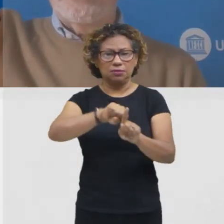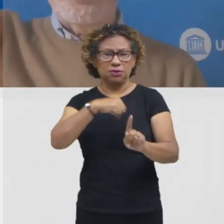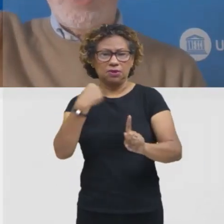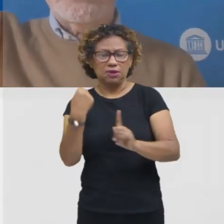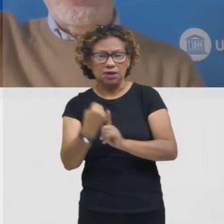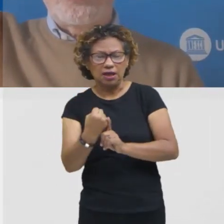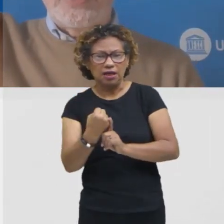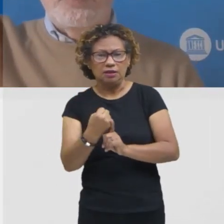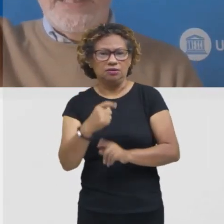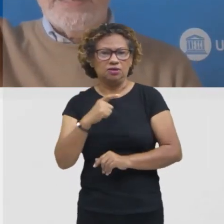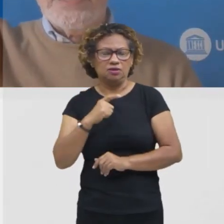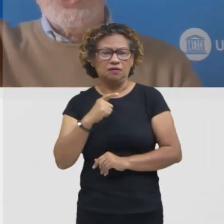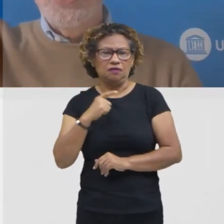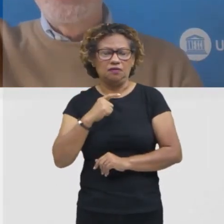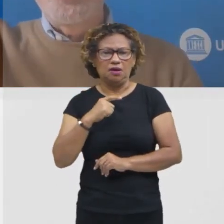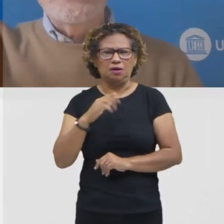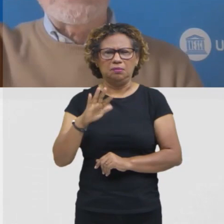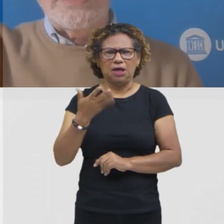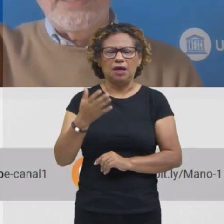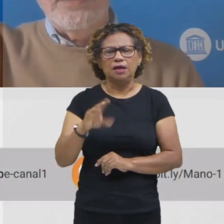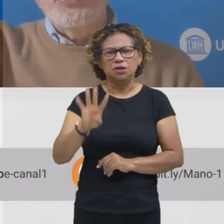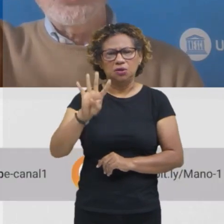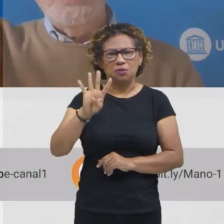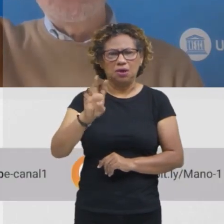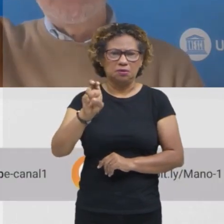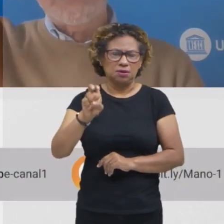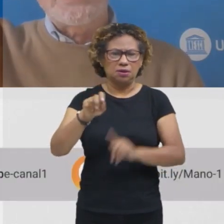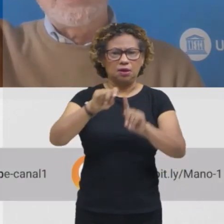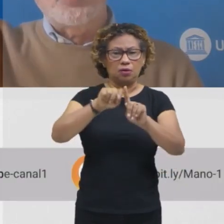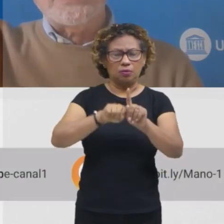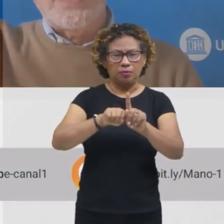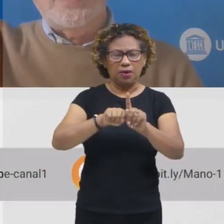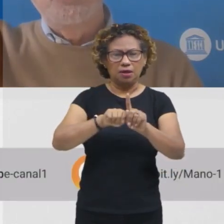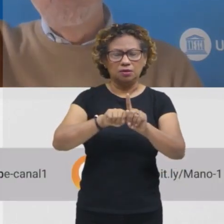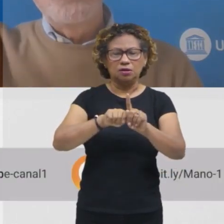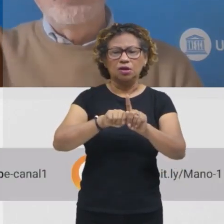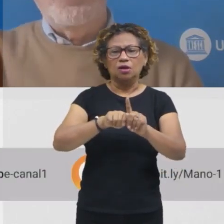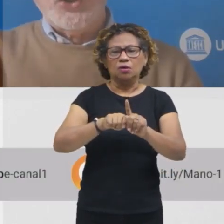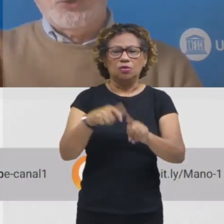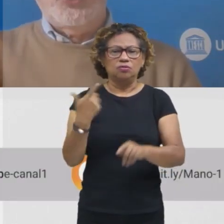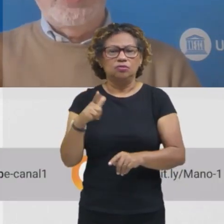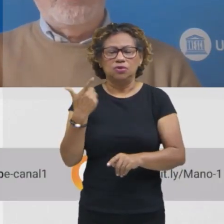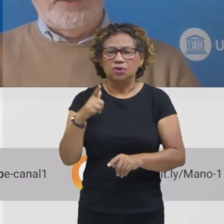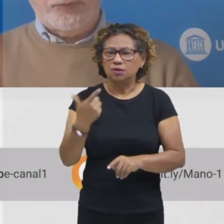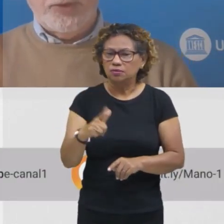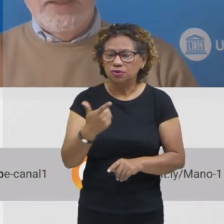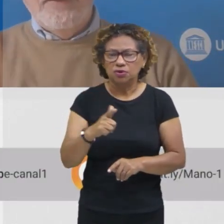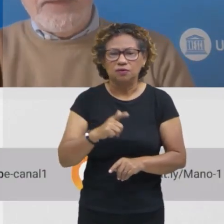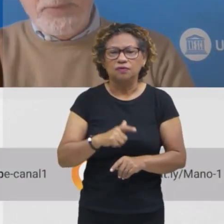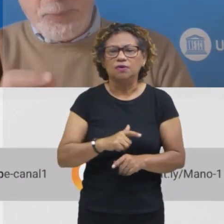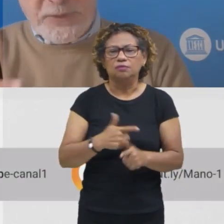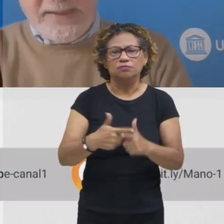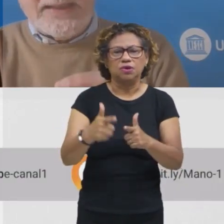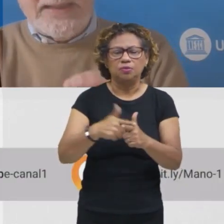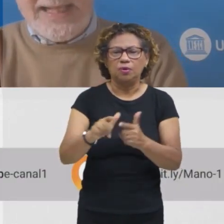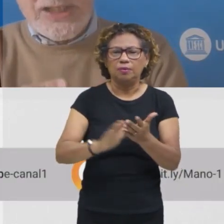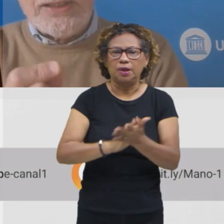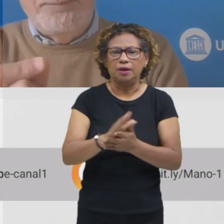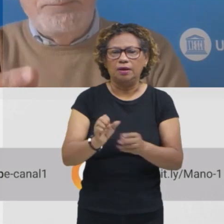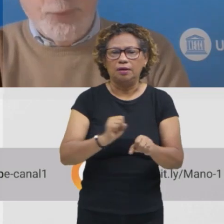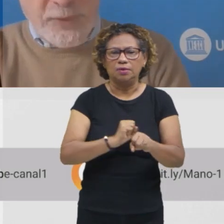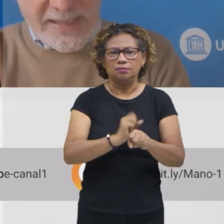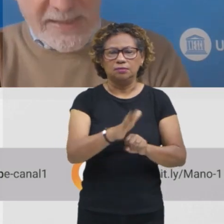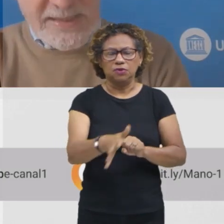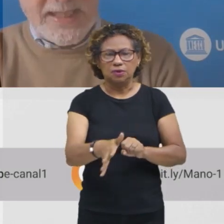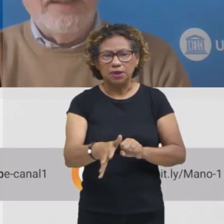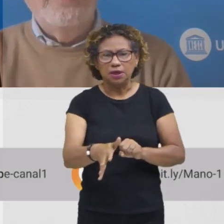reproduzisse daqui a 4 ou 5 meses, quando sairmos desta situação do pós-coronavírus. Temos, portanto, que ter